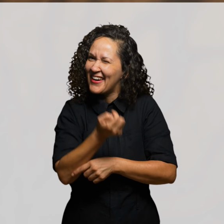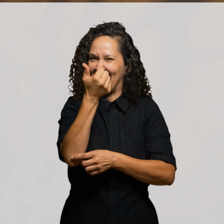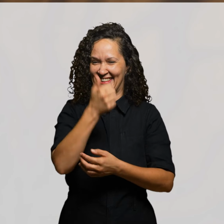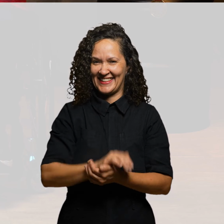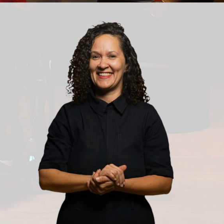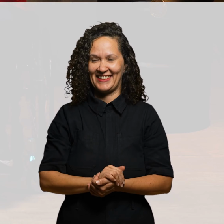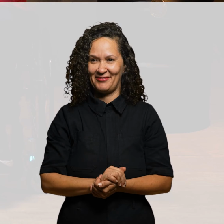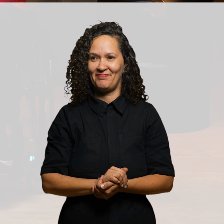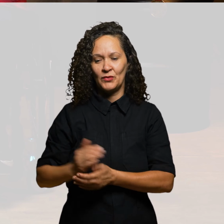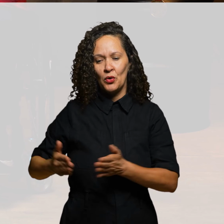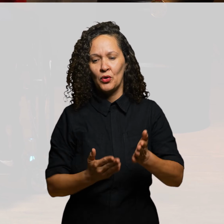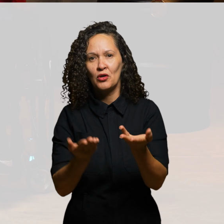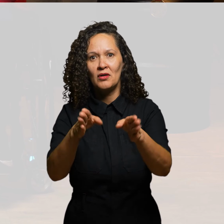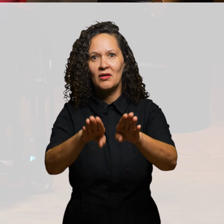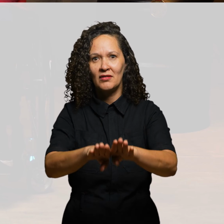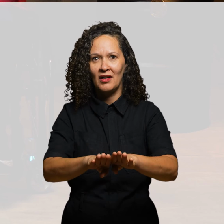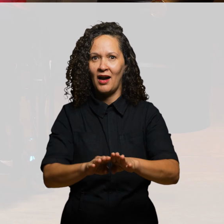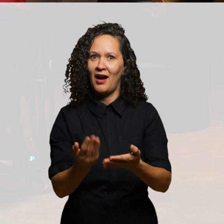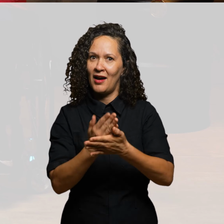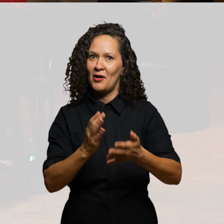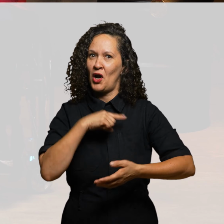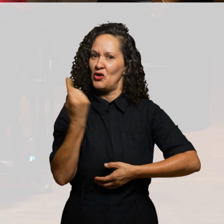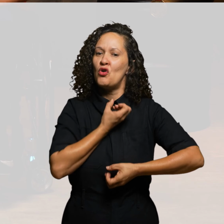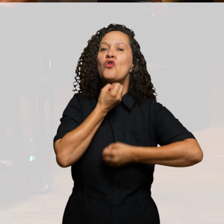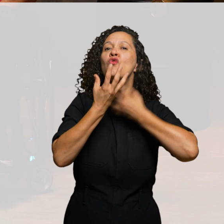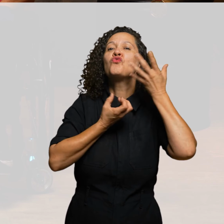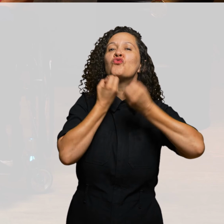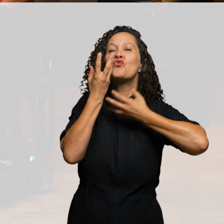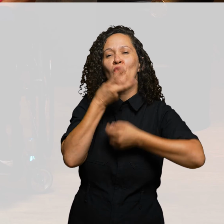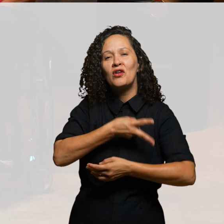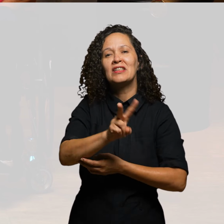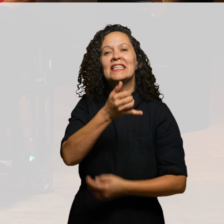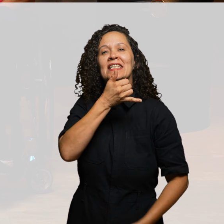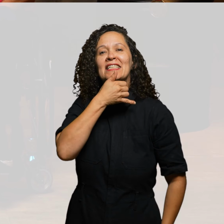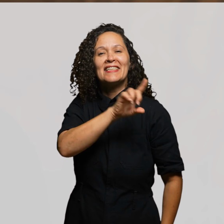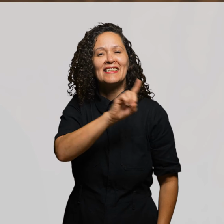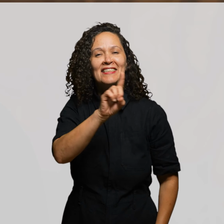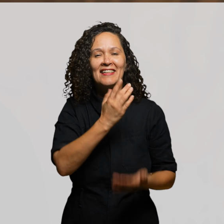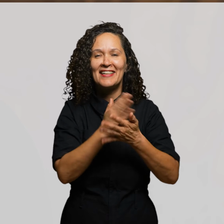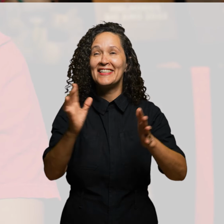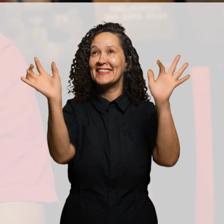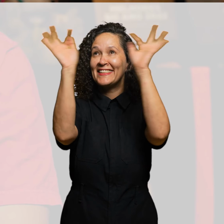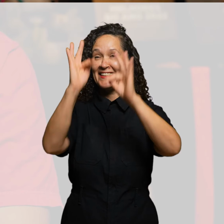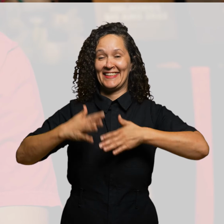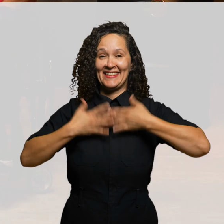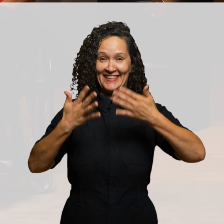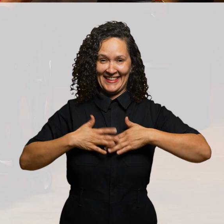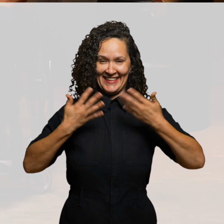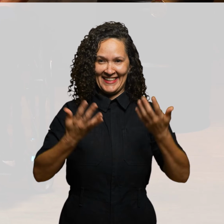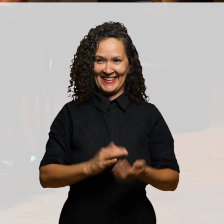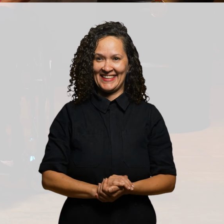Tudo que é bom. Mas, o caminho da inclusão vai acabar, mas os curupiras não. Então, nada de tristeza. Só alegria. Só alegria.